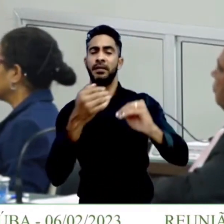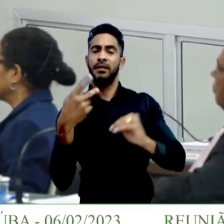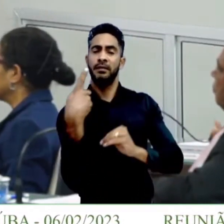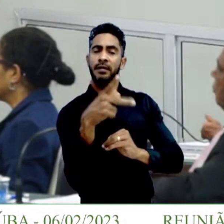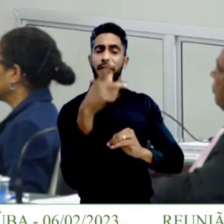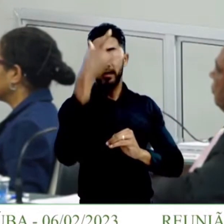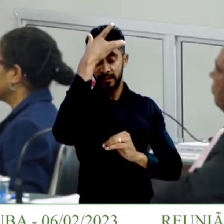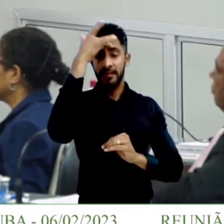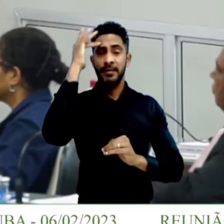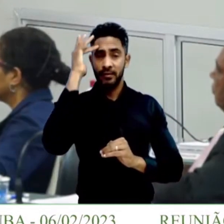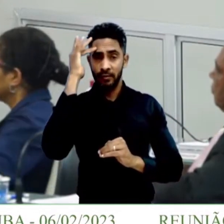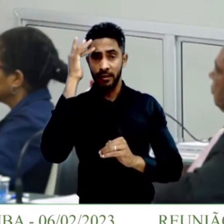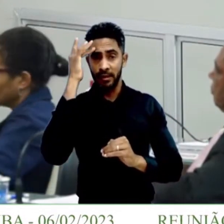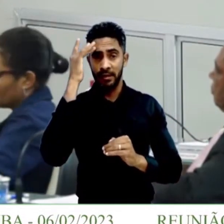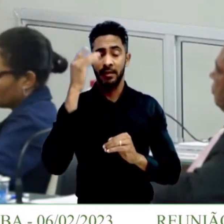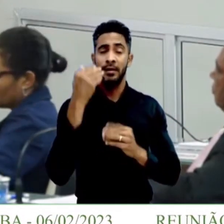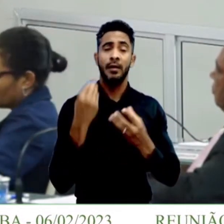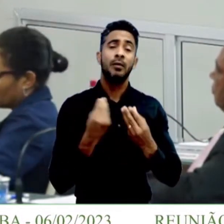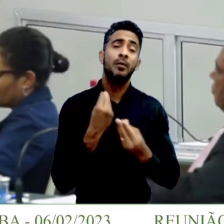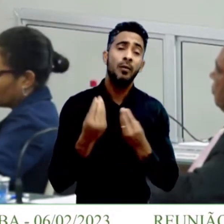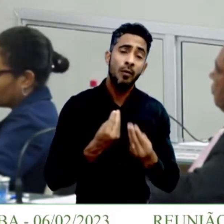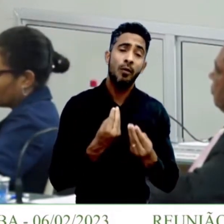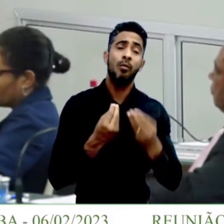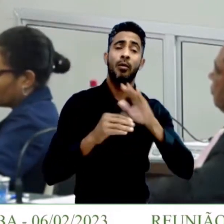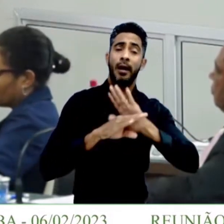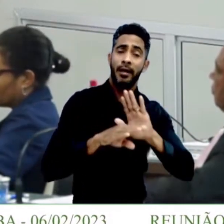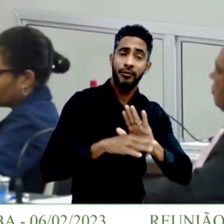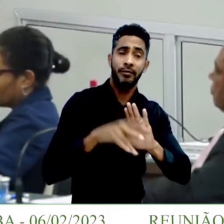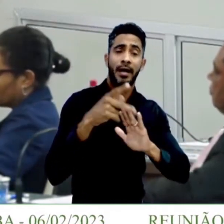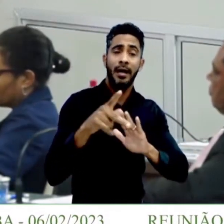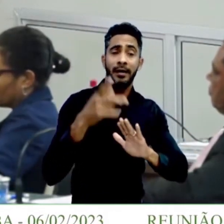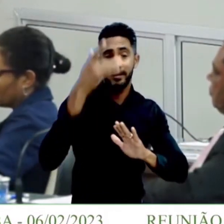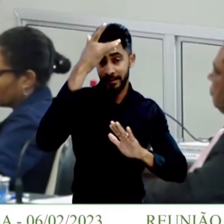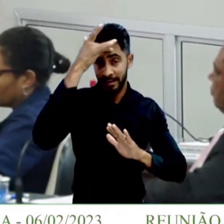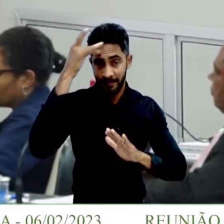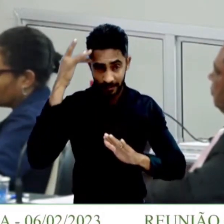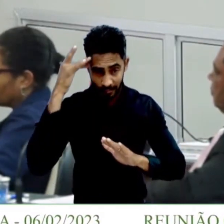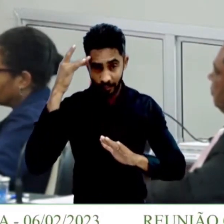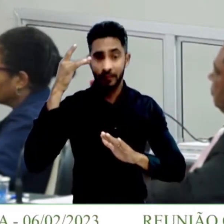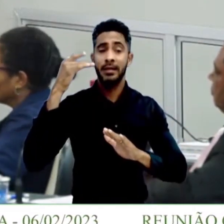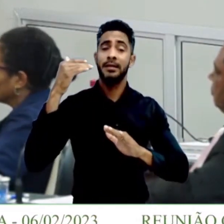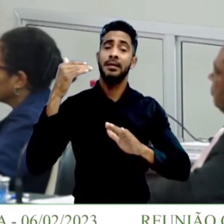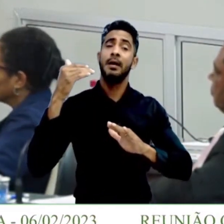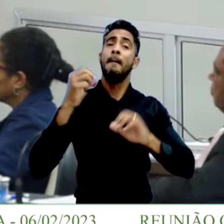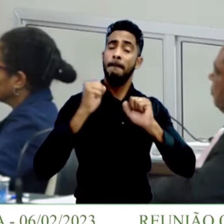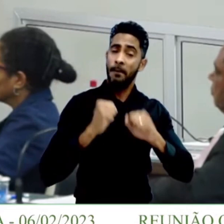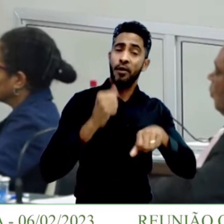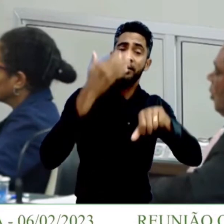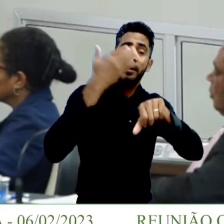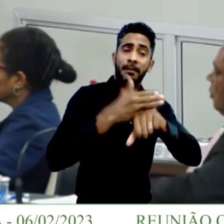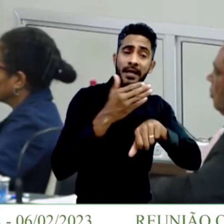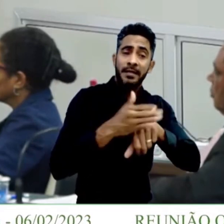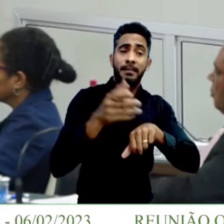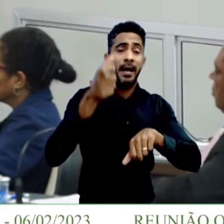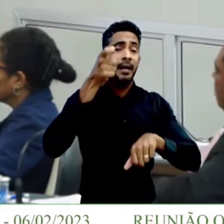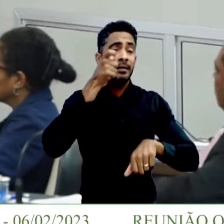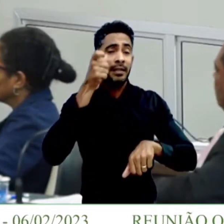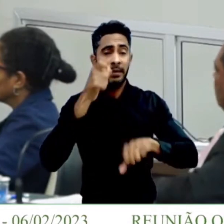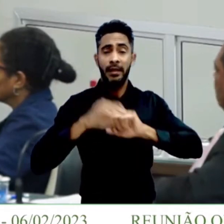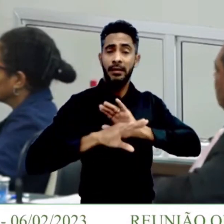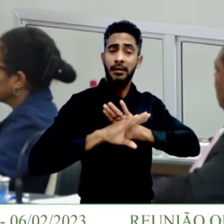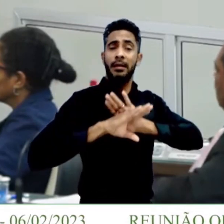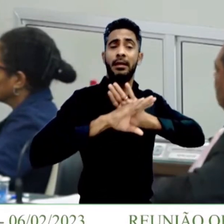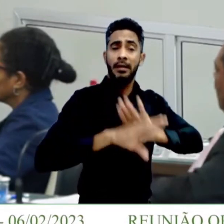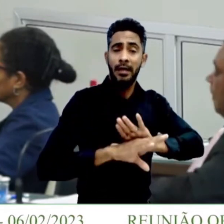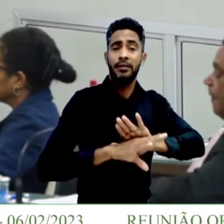ações, bem como oportunizar para que demais parlamentares e lideranças possam participar e contribuir